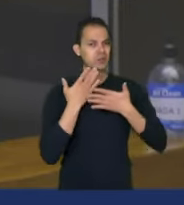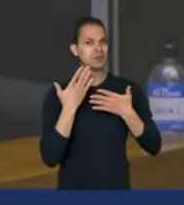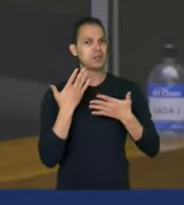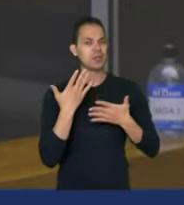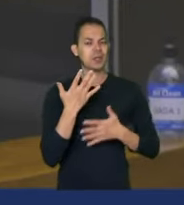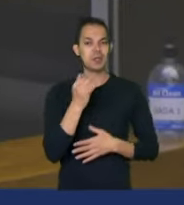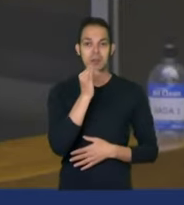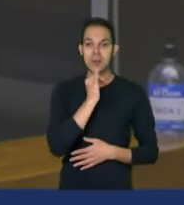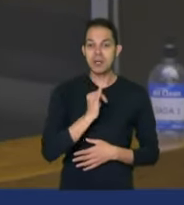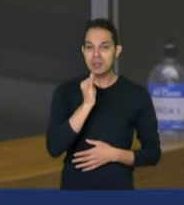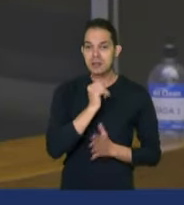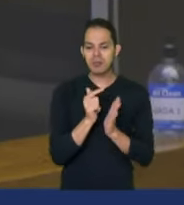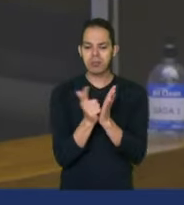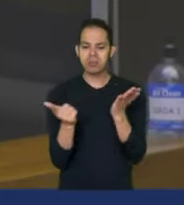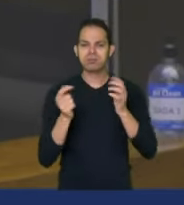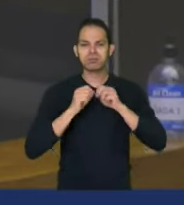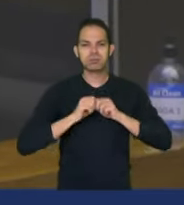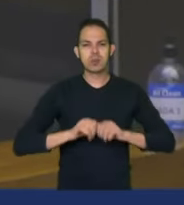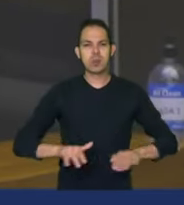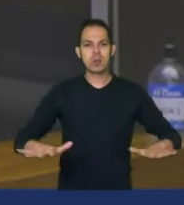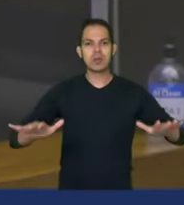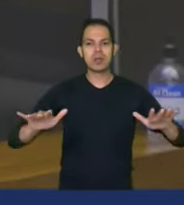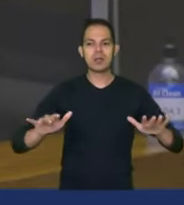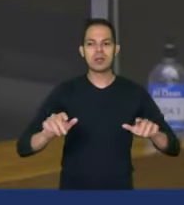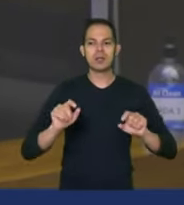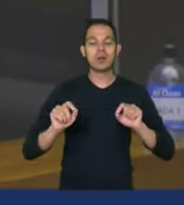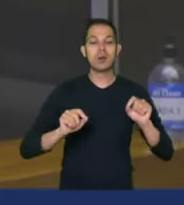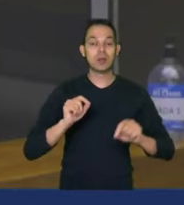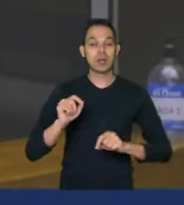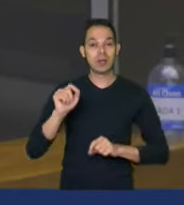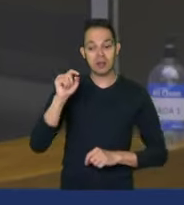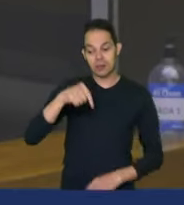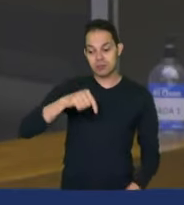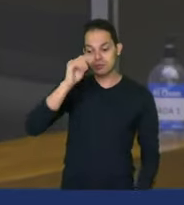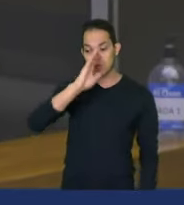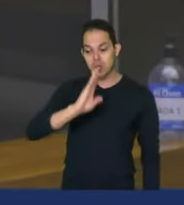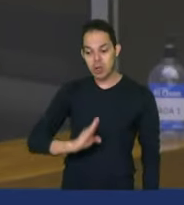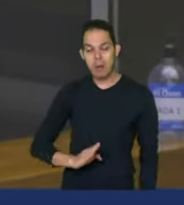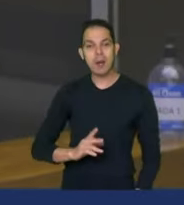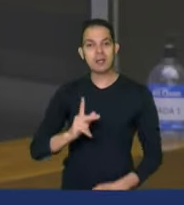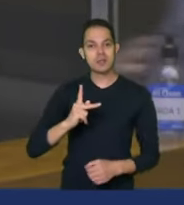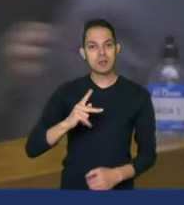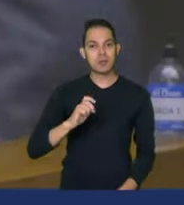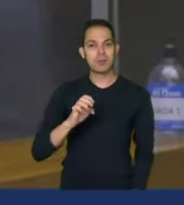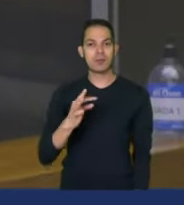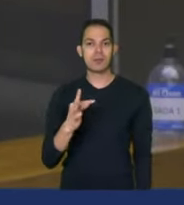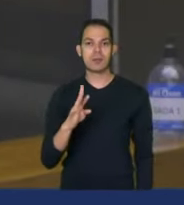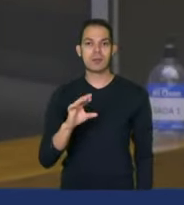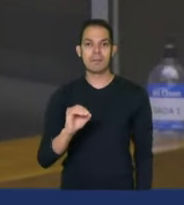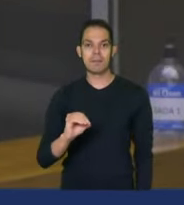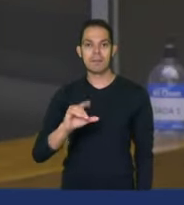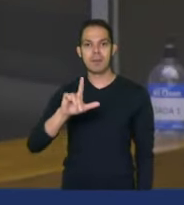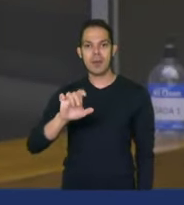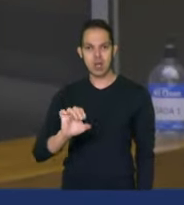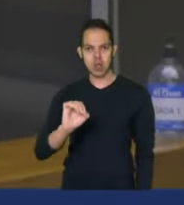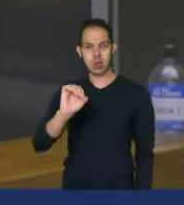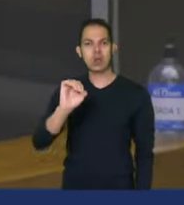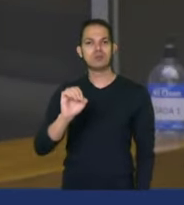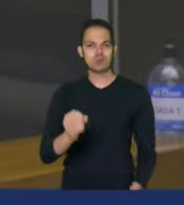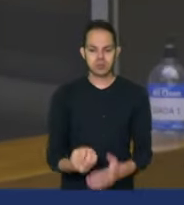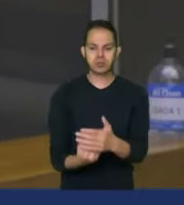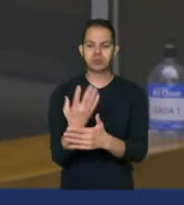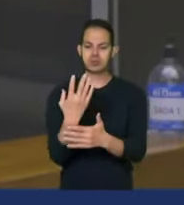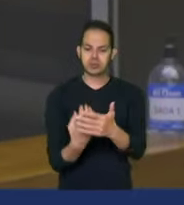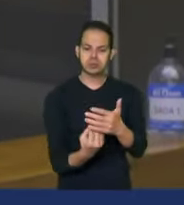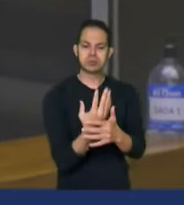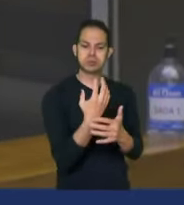reportagens de que o Brasil tem autossuficiência na produção de petróleo, se nós temos, para tocar a